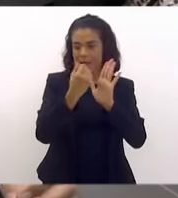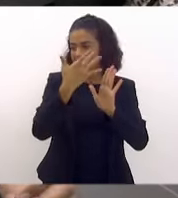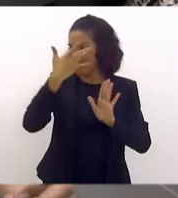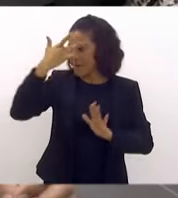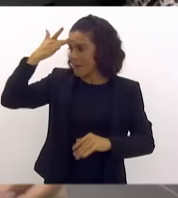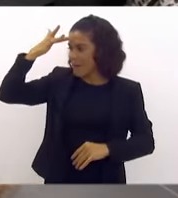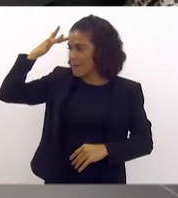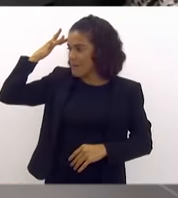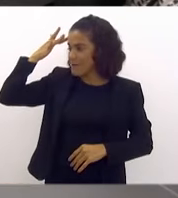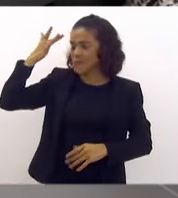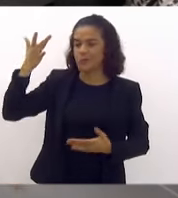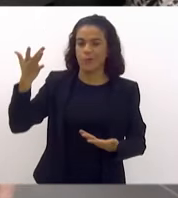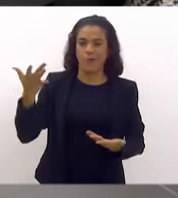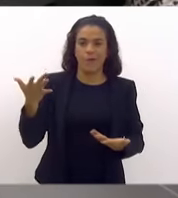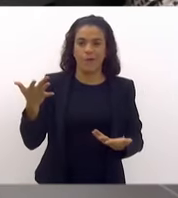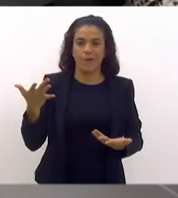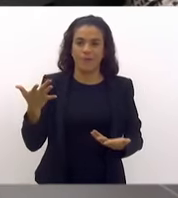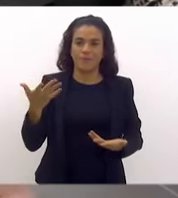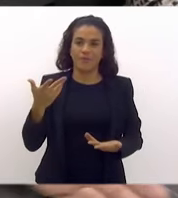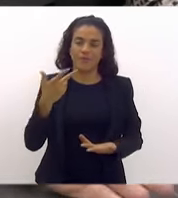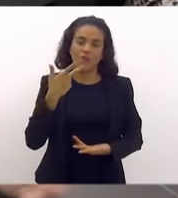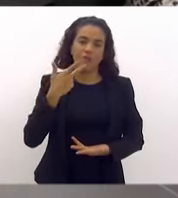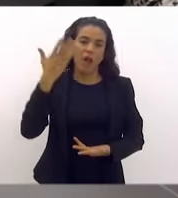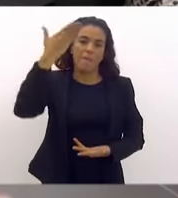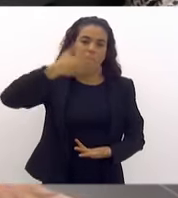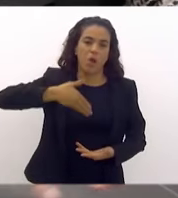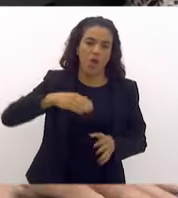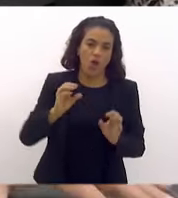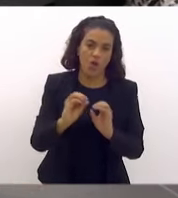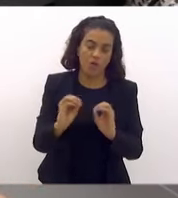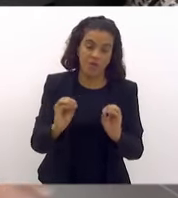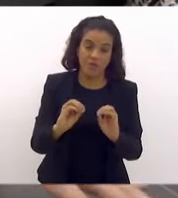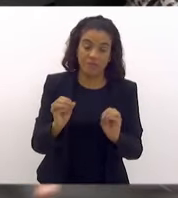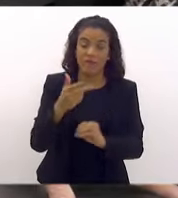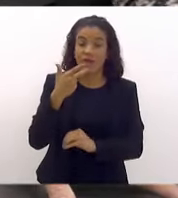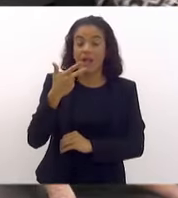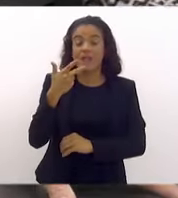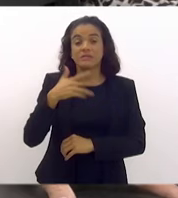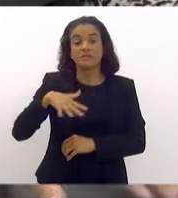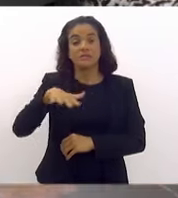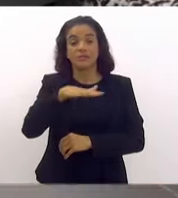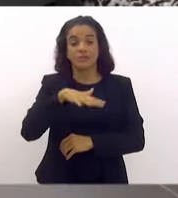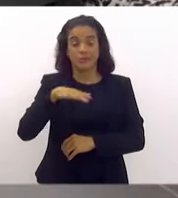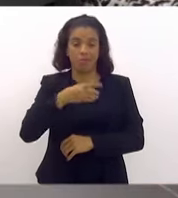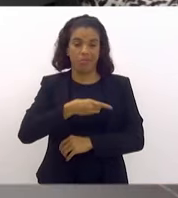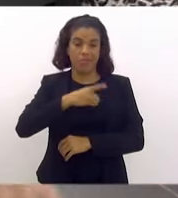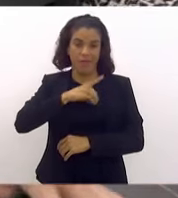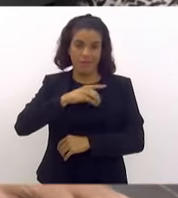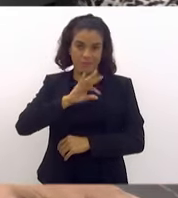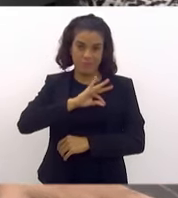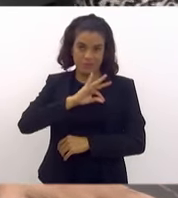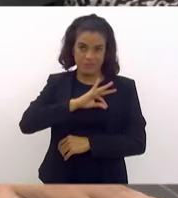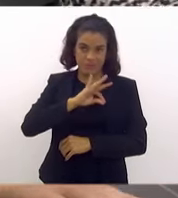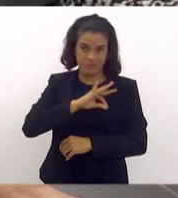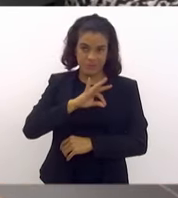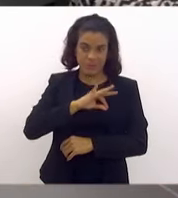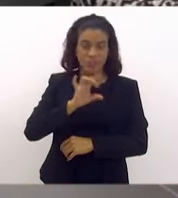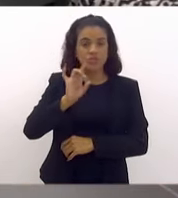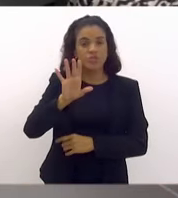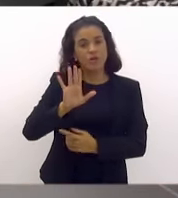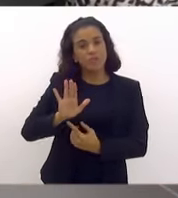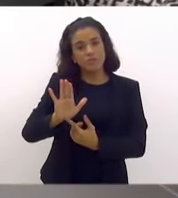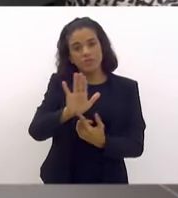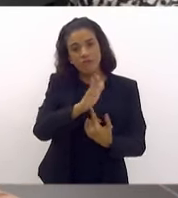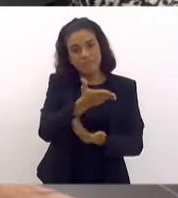de convencimento né não vou chamar elemento de prova porque a gente tá tratando aqui da questão na delegacia de polícia Eu só trouxe esse Panorama para que os senhores